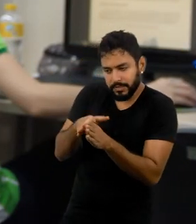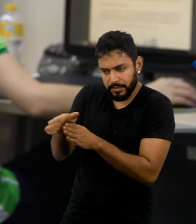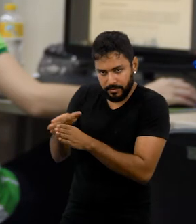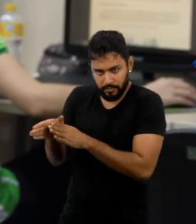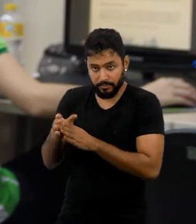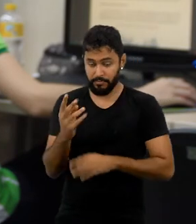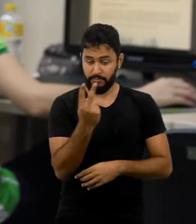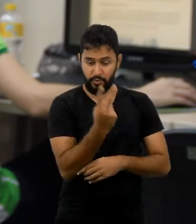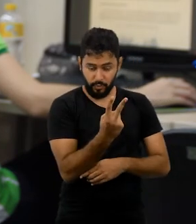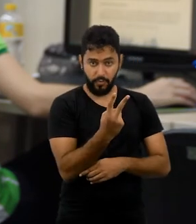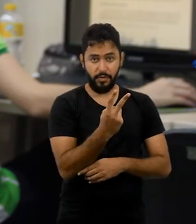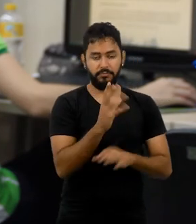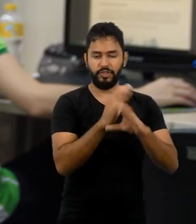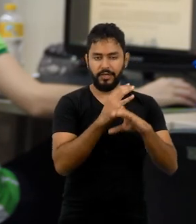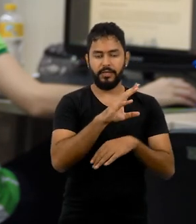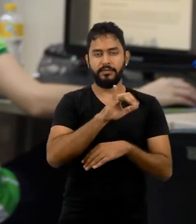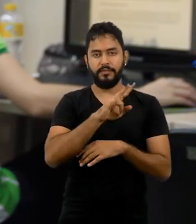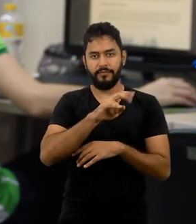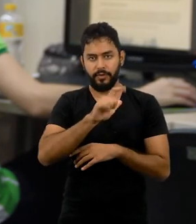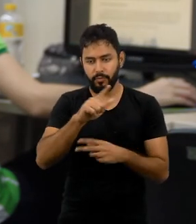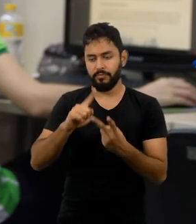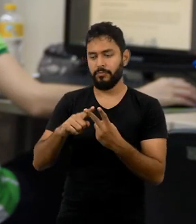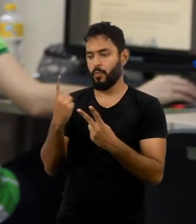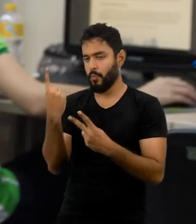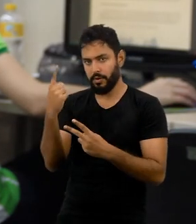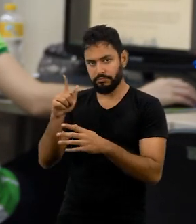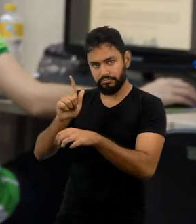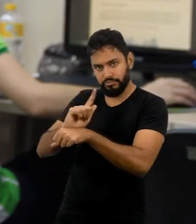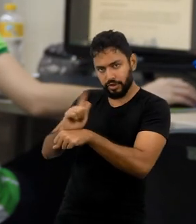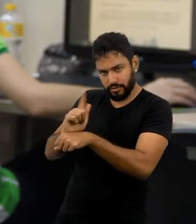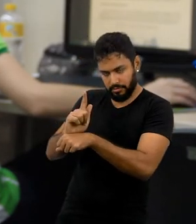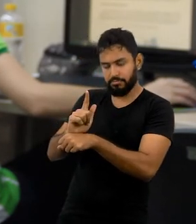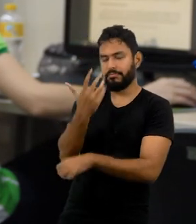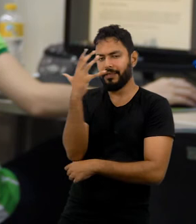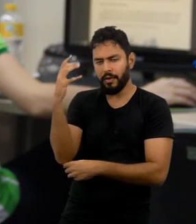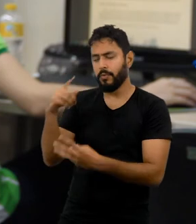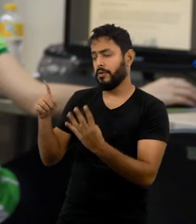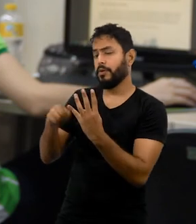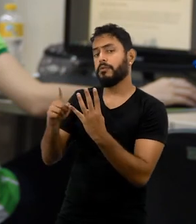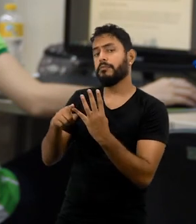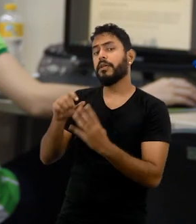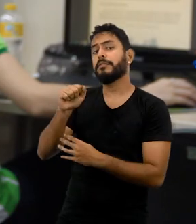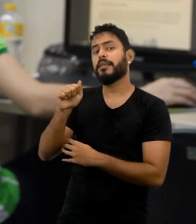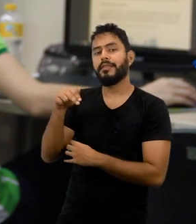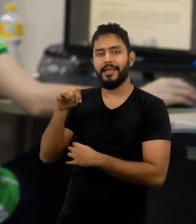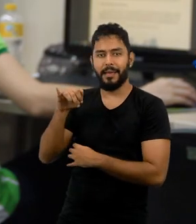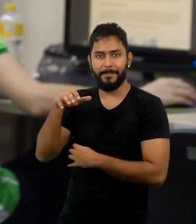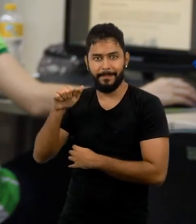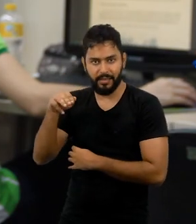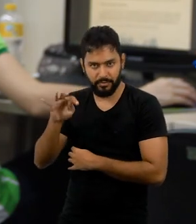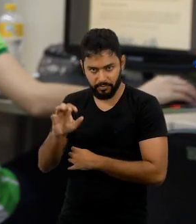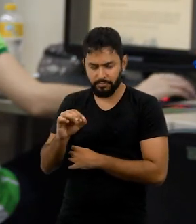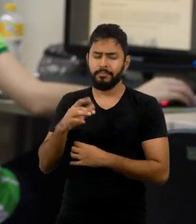de engenharia civil, uma de gestão ambiental e uma do curso técnico de saneamento. E apenas um aluno de